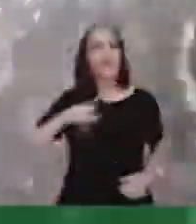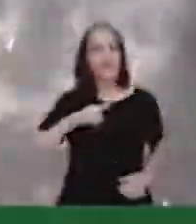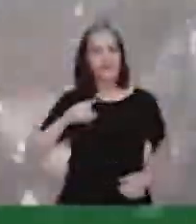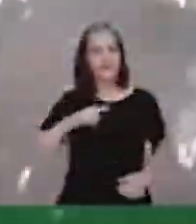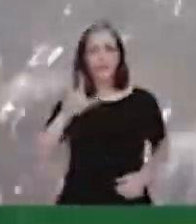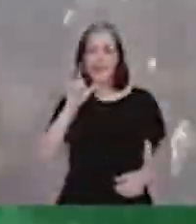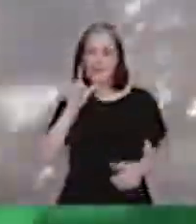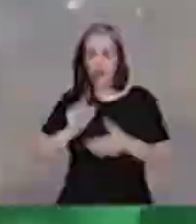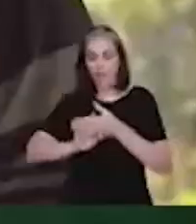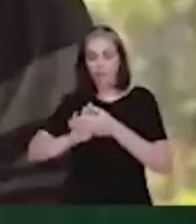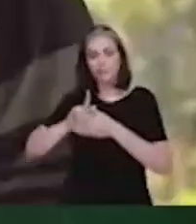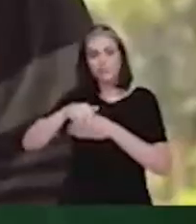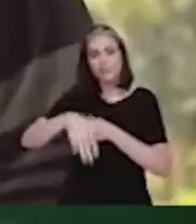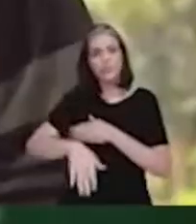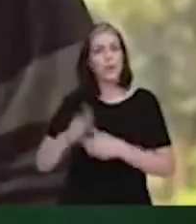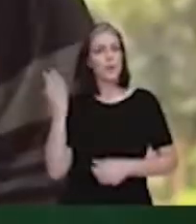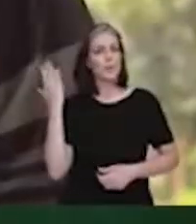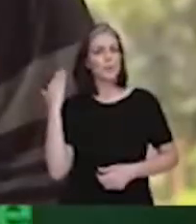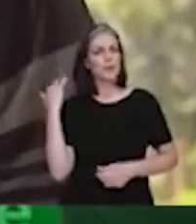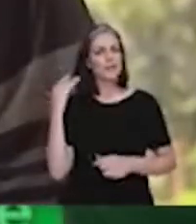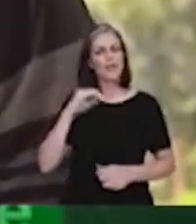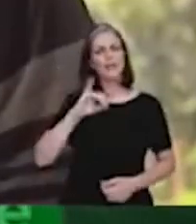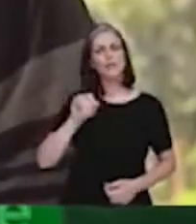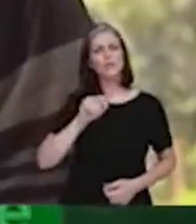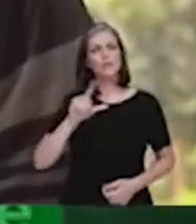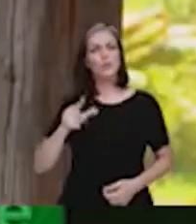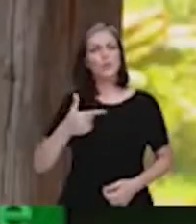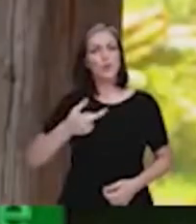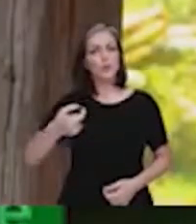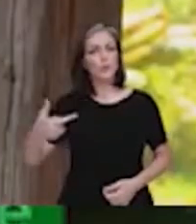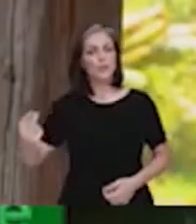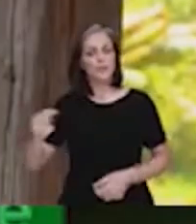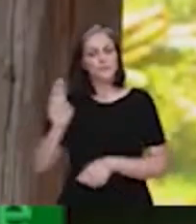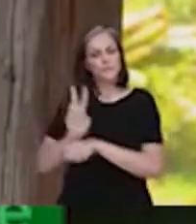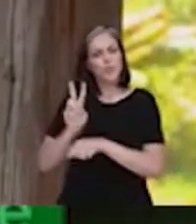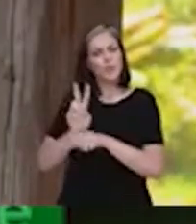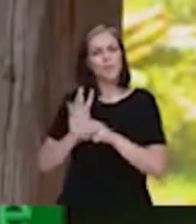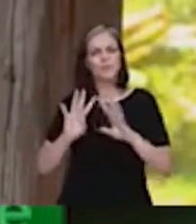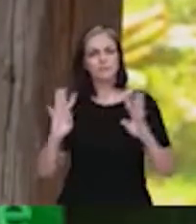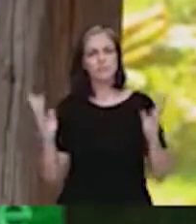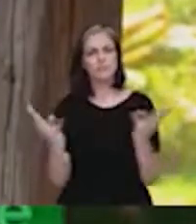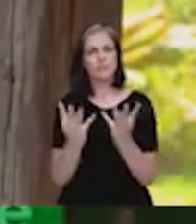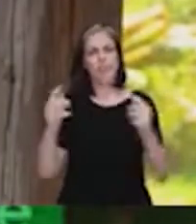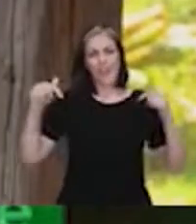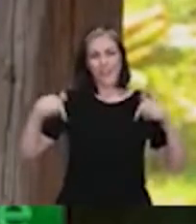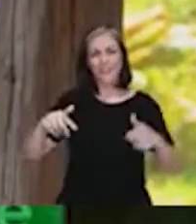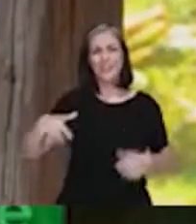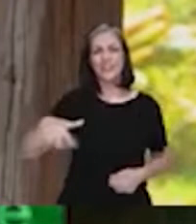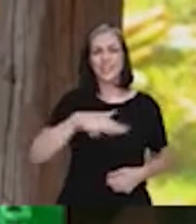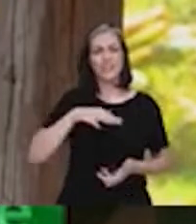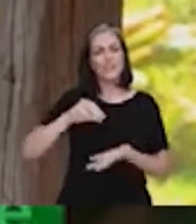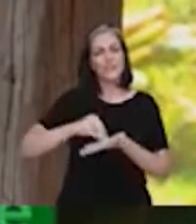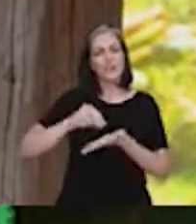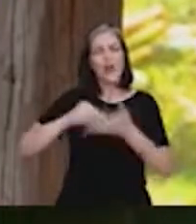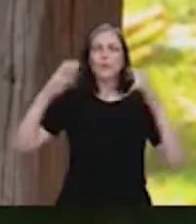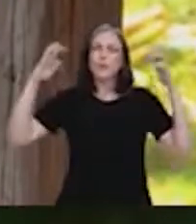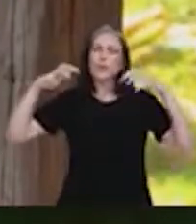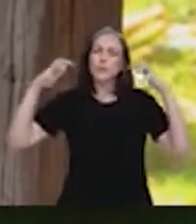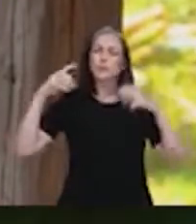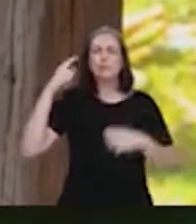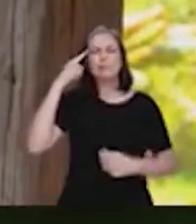está cercada desde o meio do ano 2015 tenho sofrido bastante com a falta de chuva